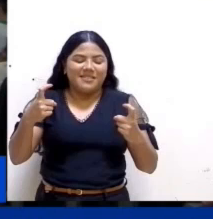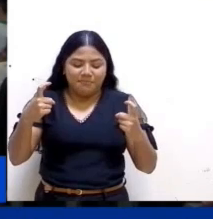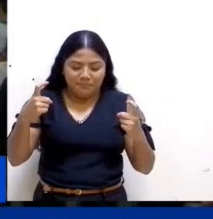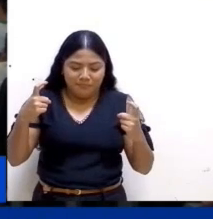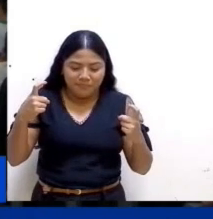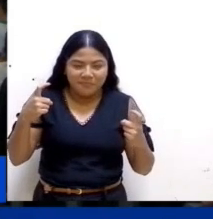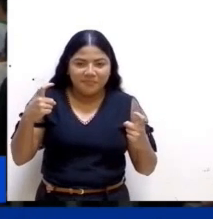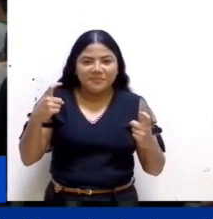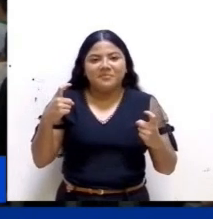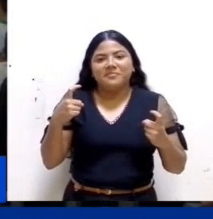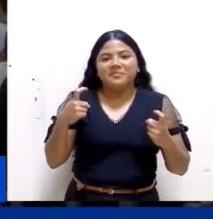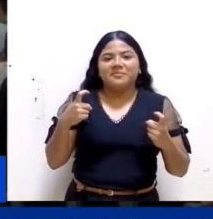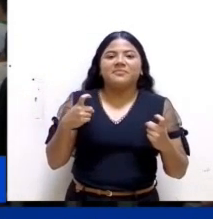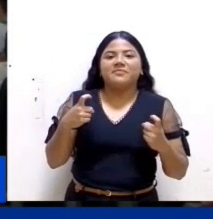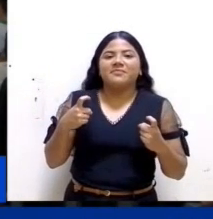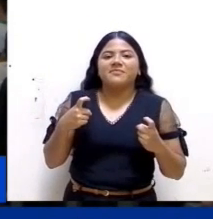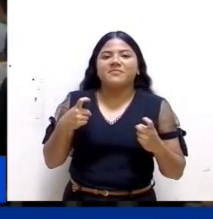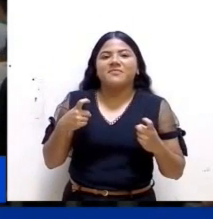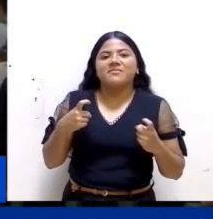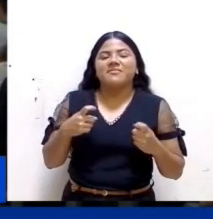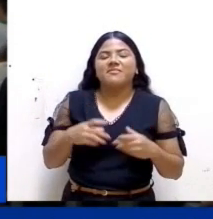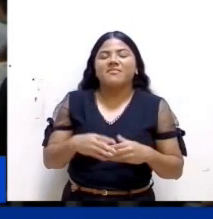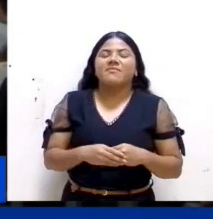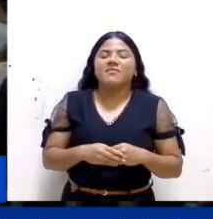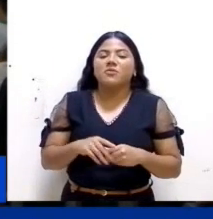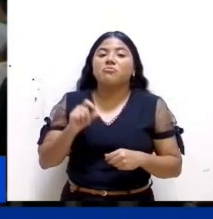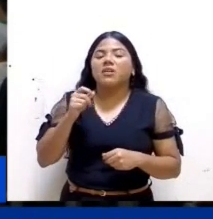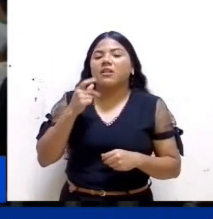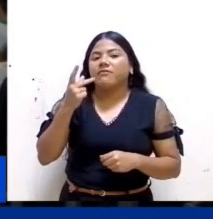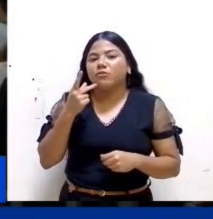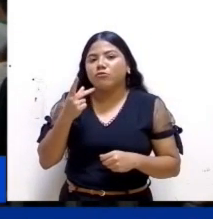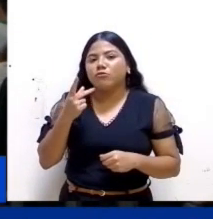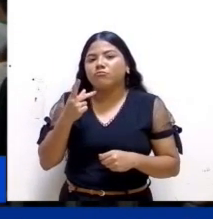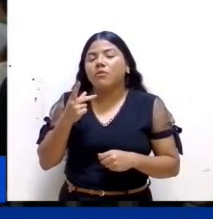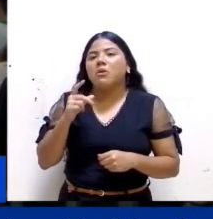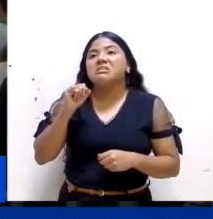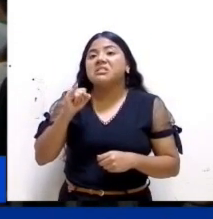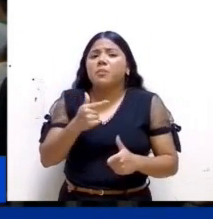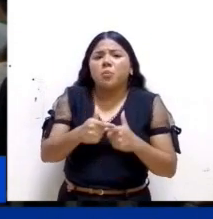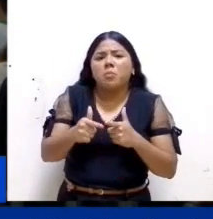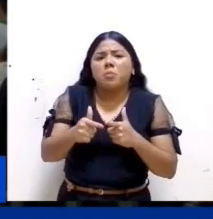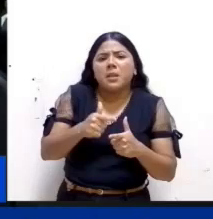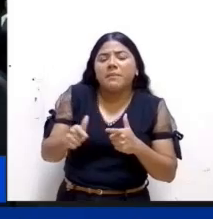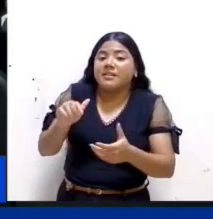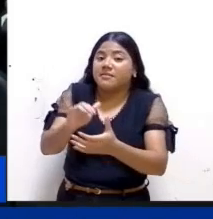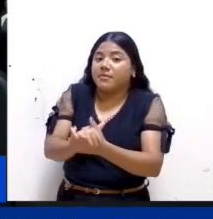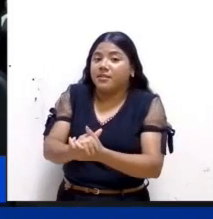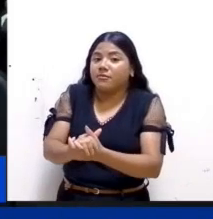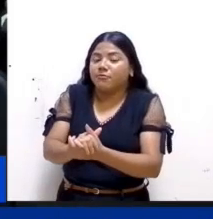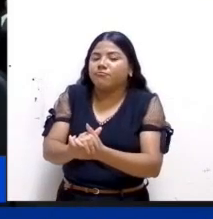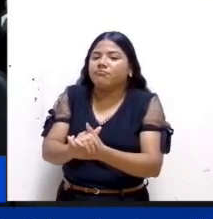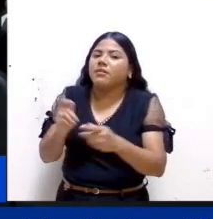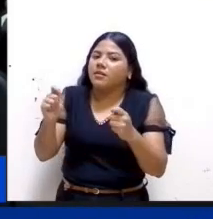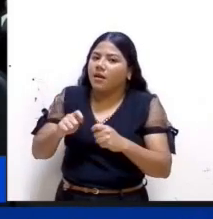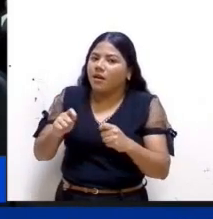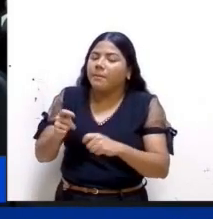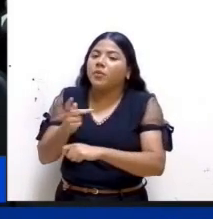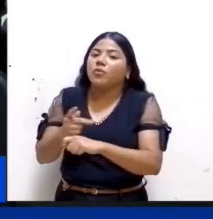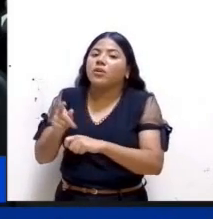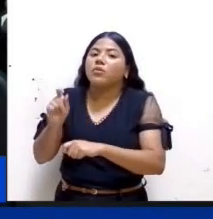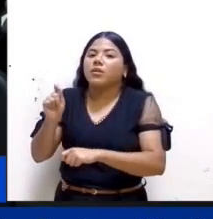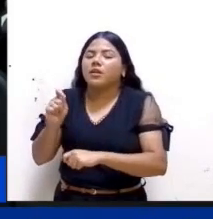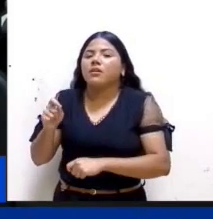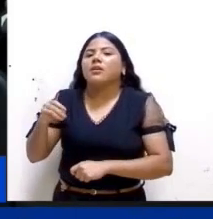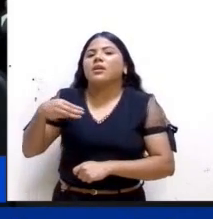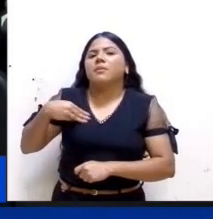treta, procura os órgãos de proteção à mulher que nós temos hoje. Ministério